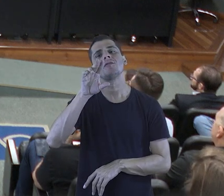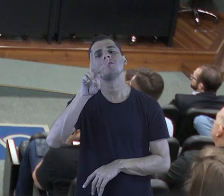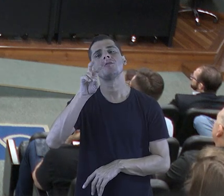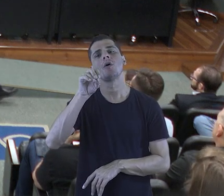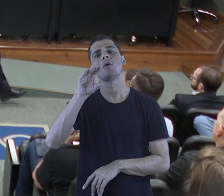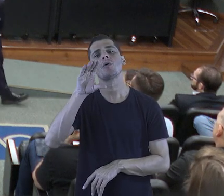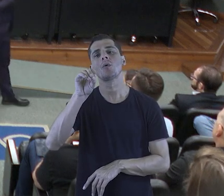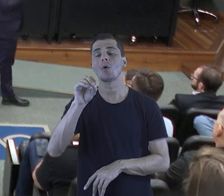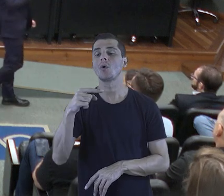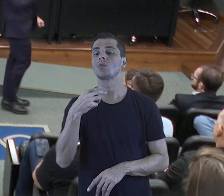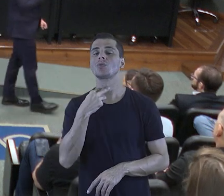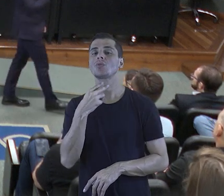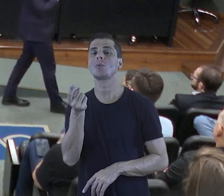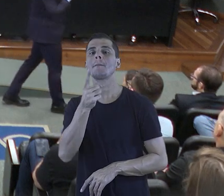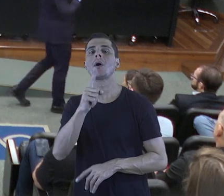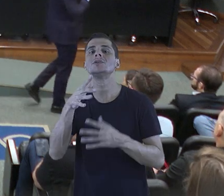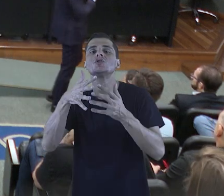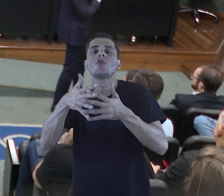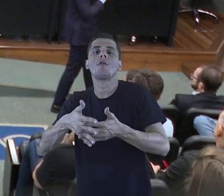respondeu o e-mail?